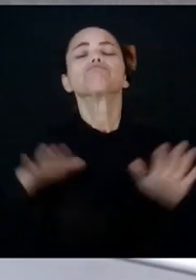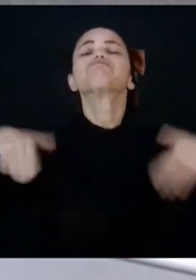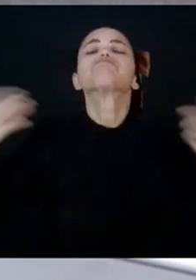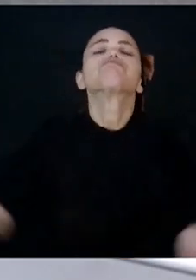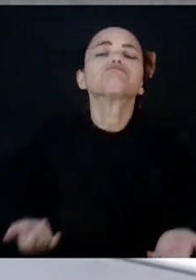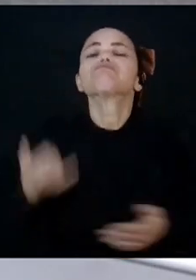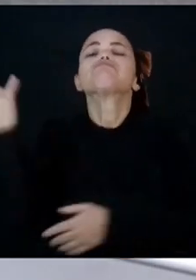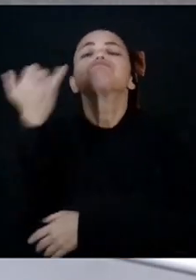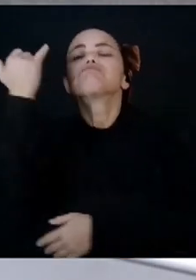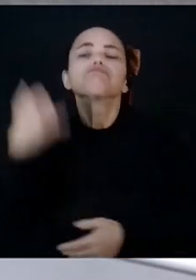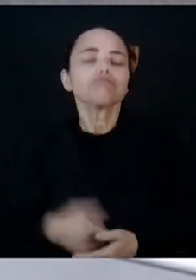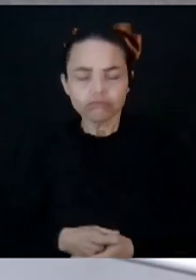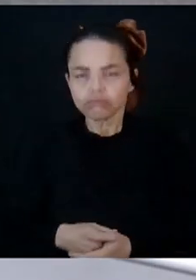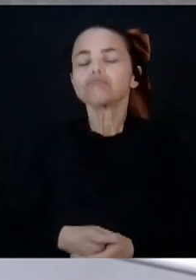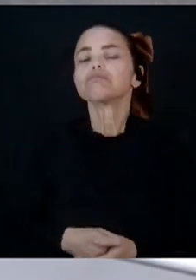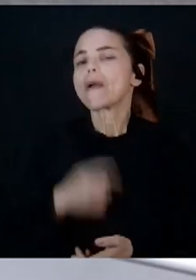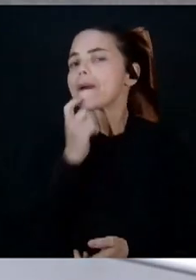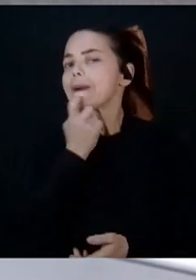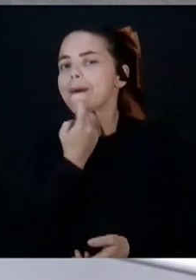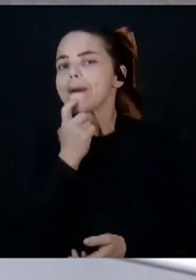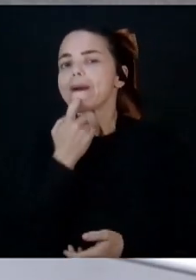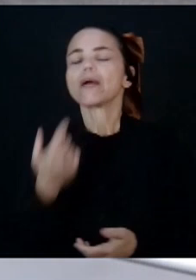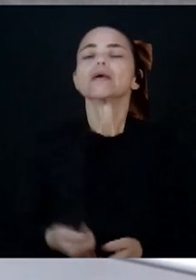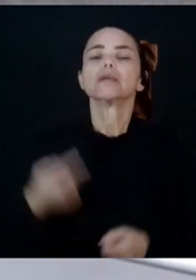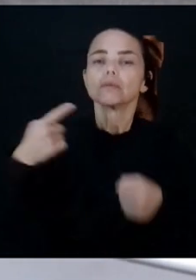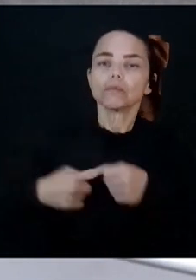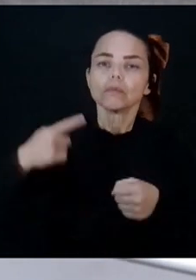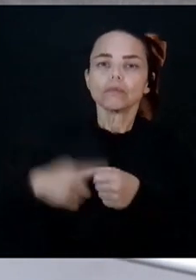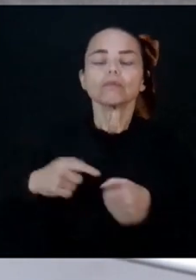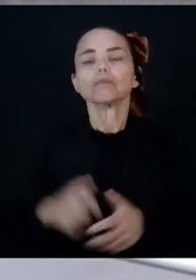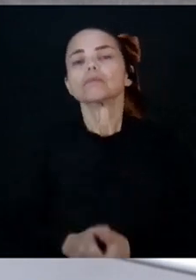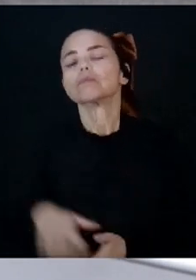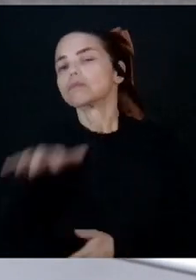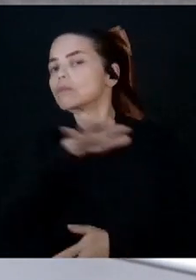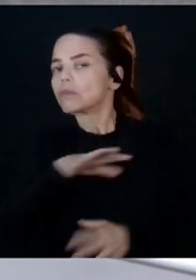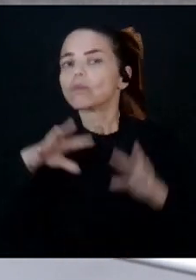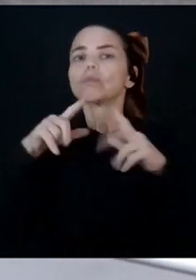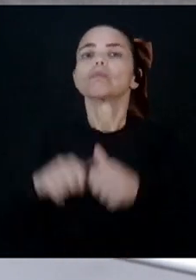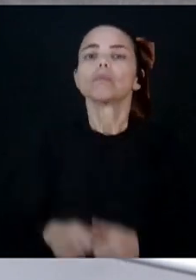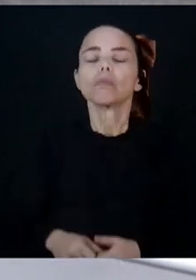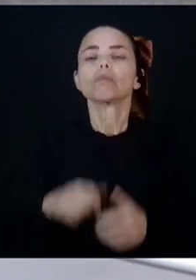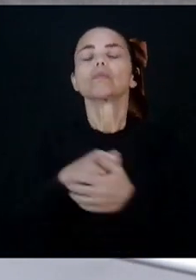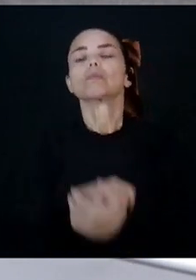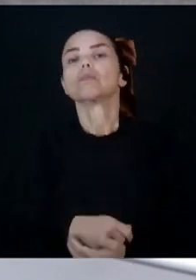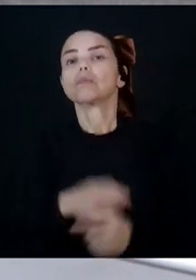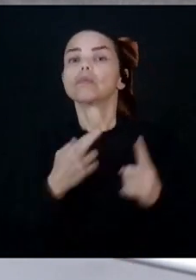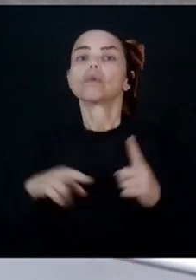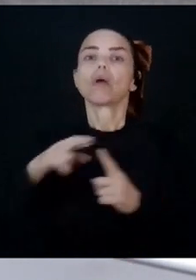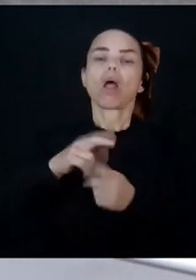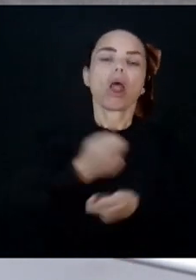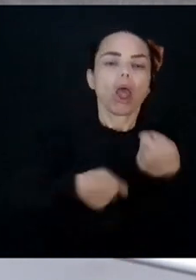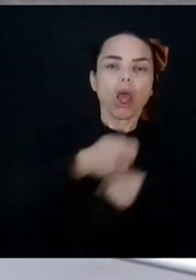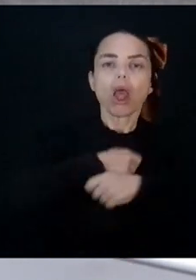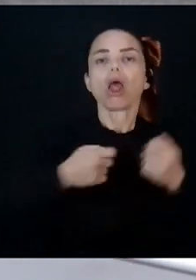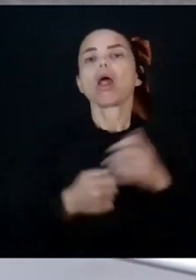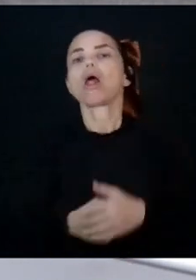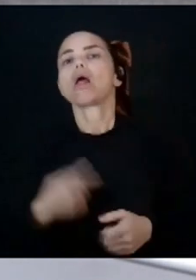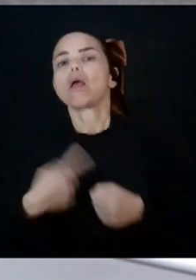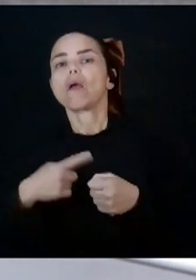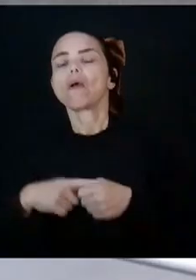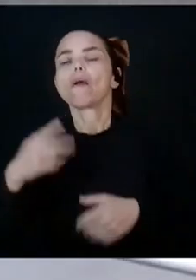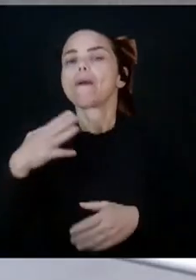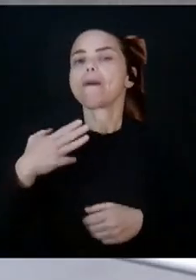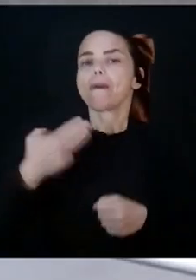para Campinas, para uma cidade como um todo, claro, também referente às finanças da cidade, do município?